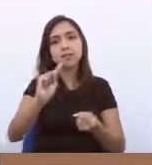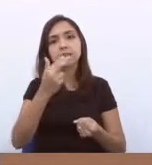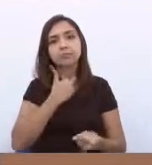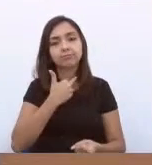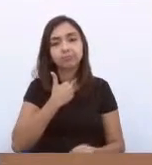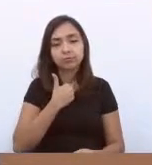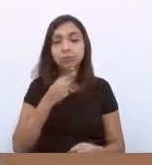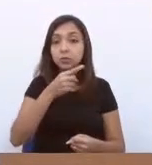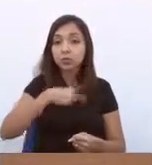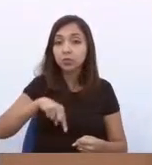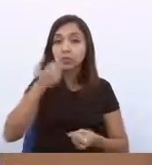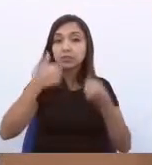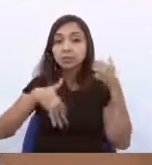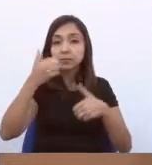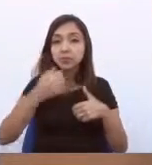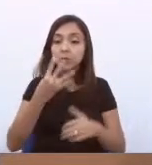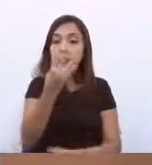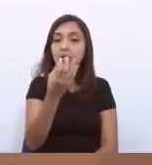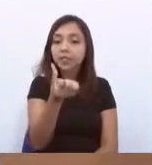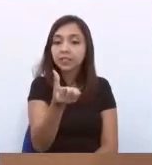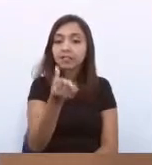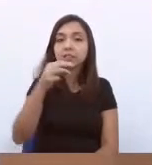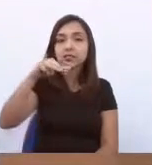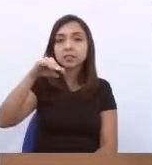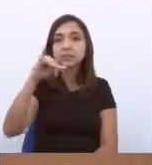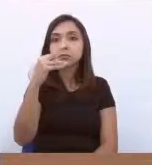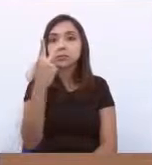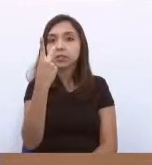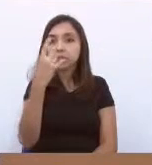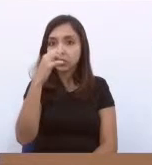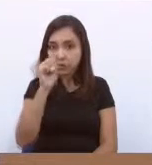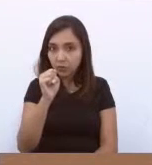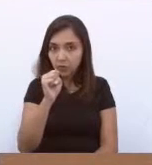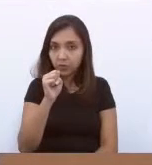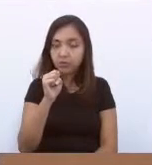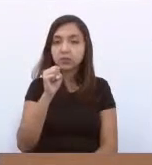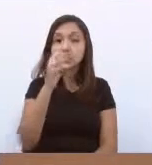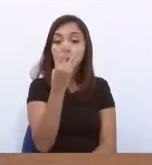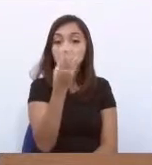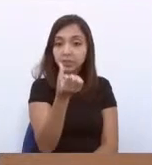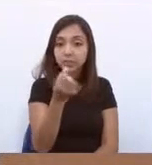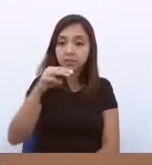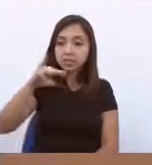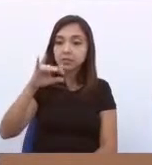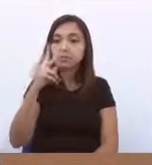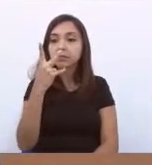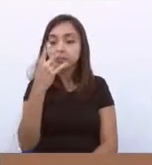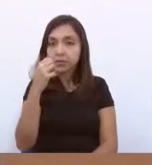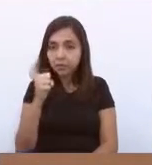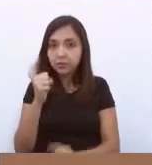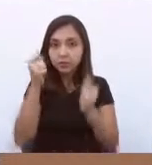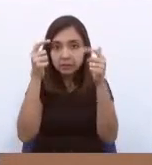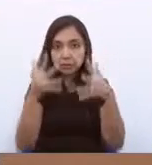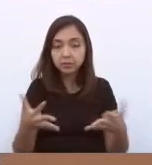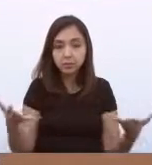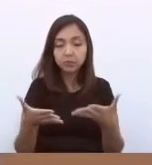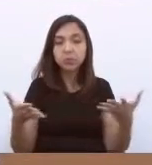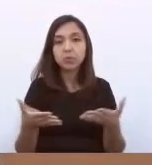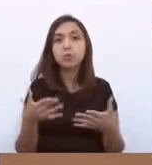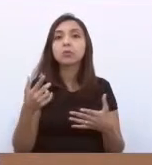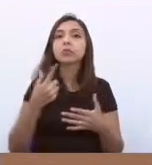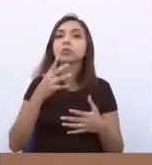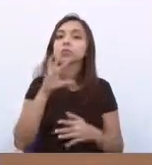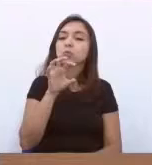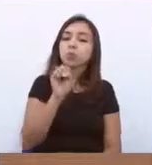dessa. Nós estamos falando de 46 milhões, sendo que desses 46 milhões, foi afirmado aqui ontem, em torno